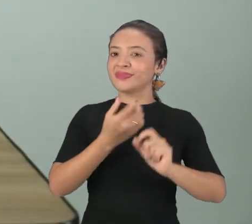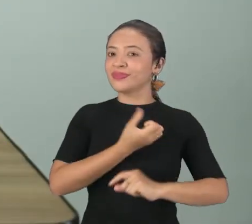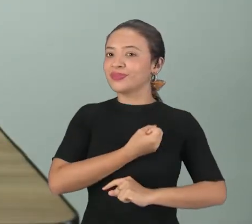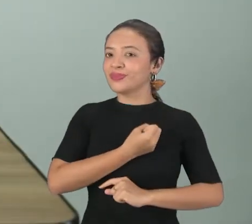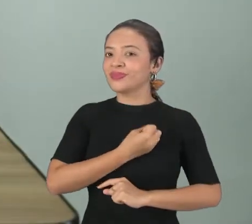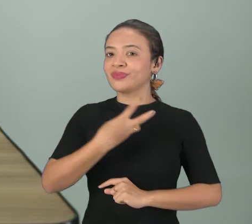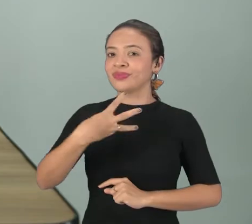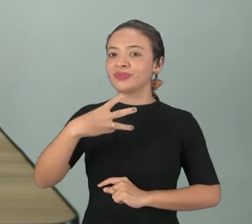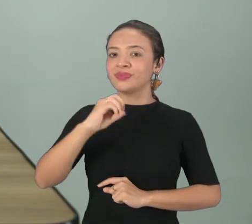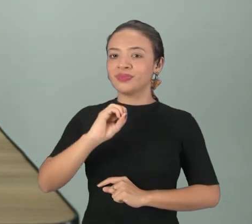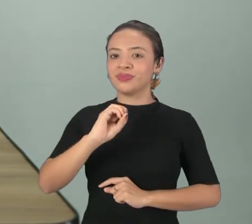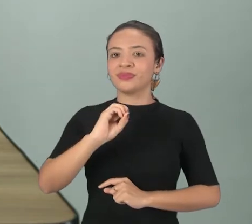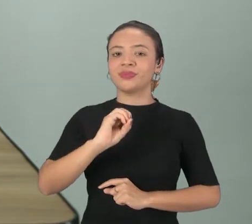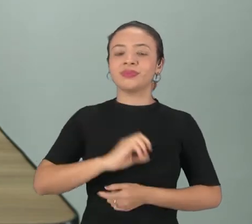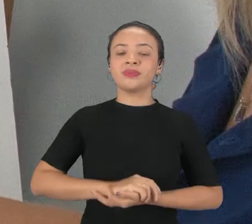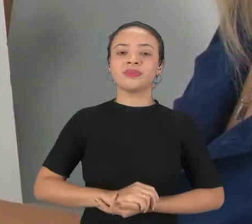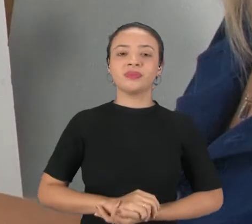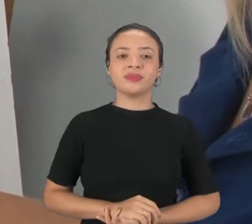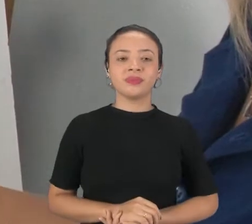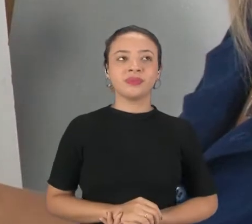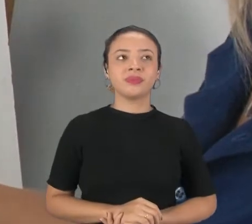era o número 30